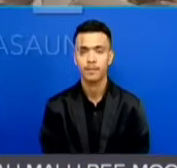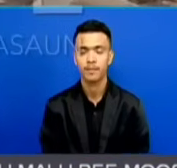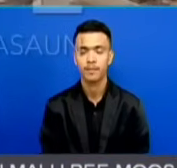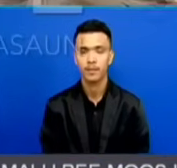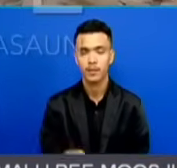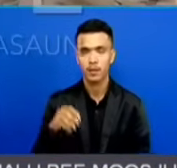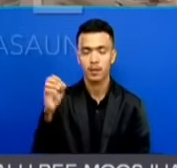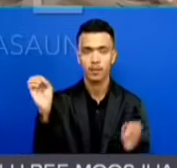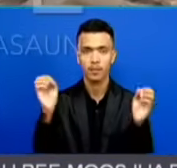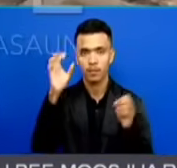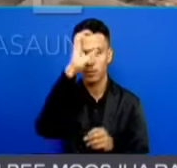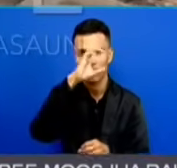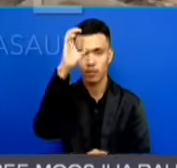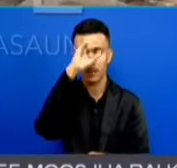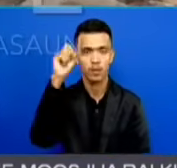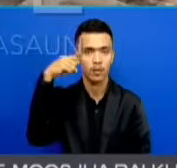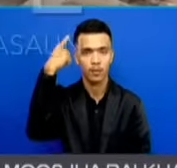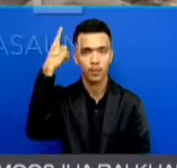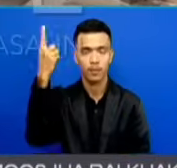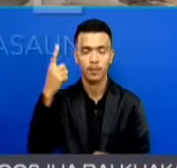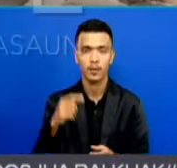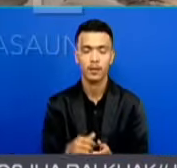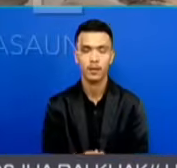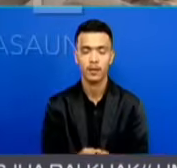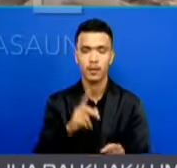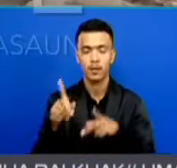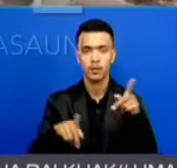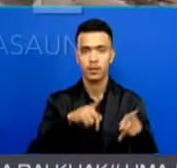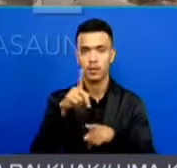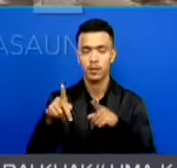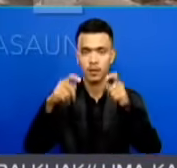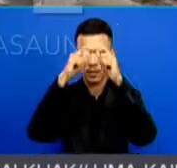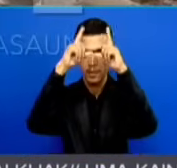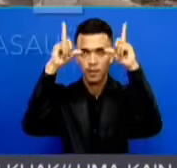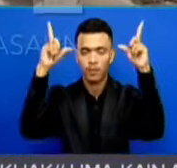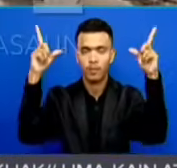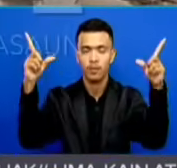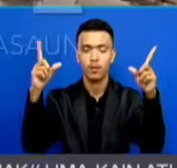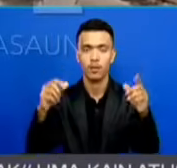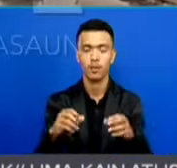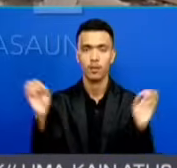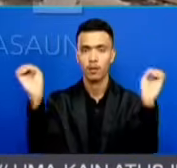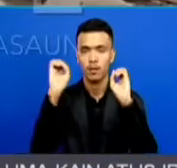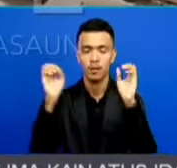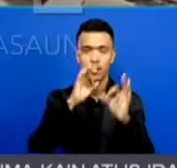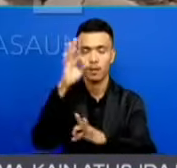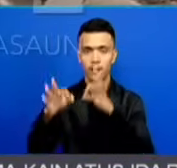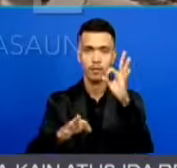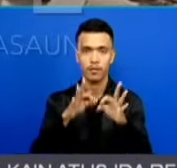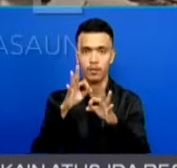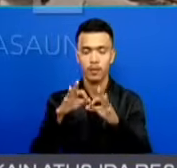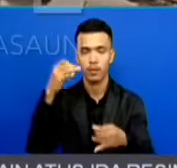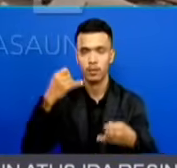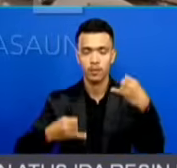porque compreende, irmã, aldeia, sociedade, Timor, povo Timor, lá vieram no sistema de